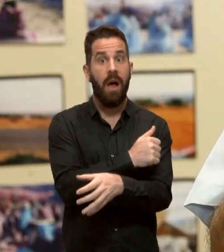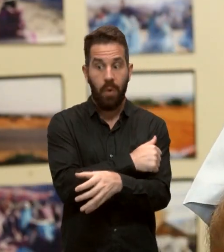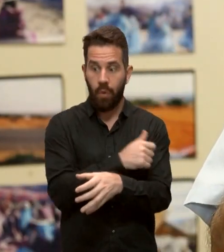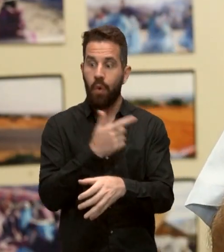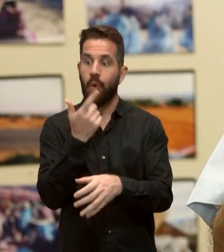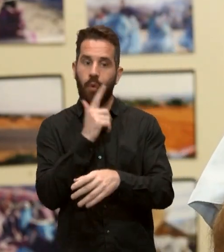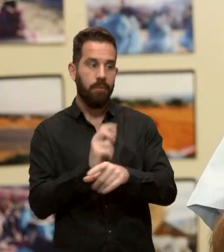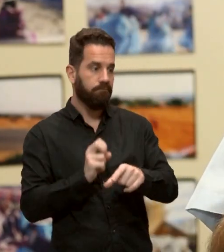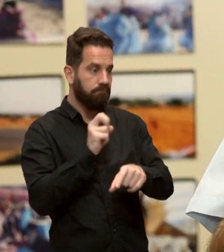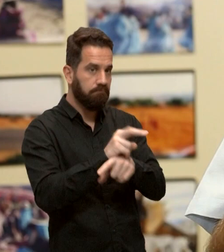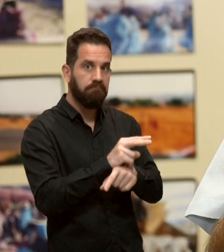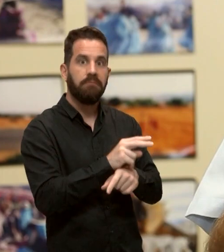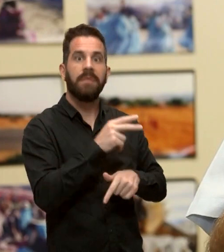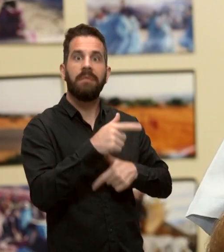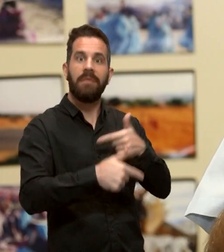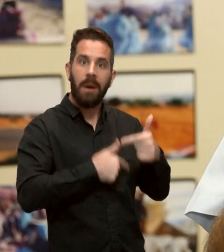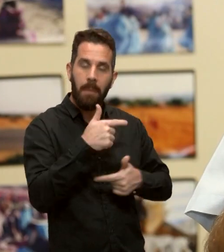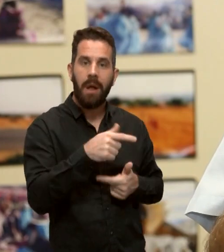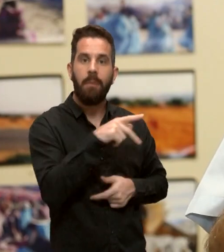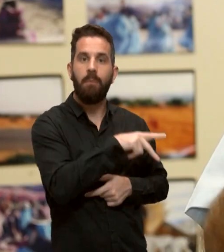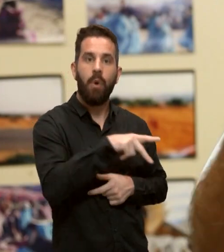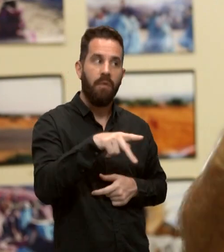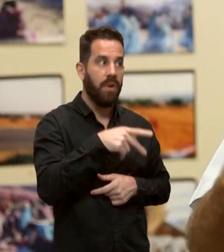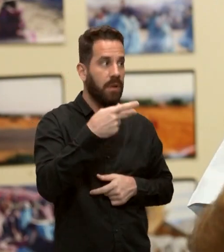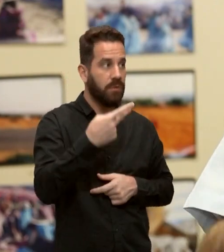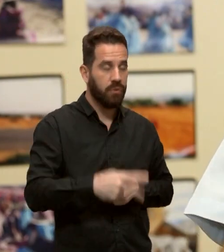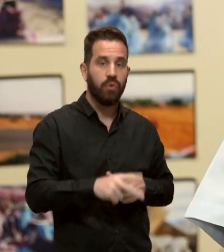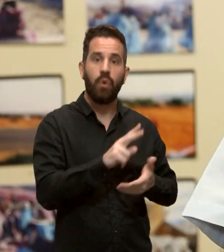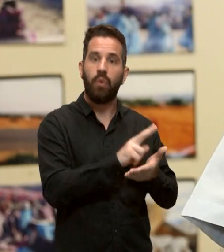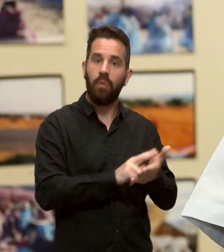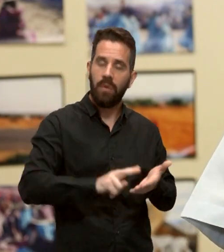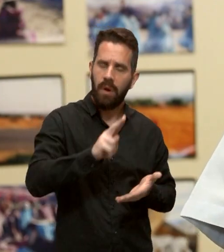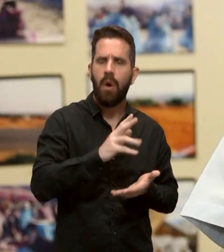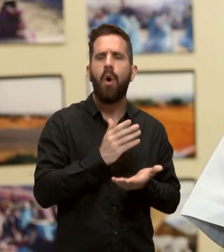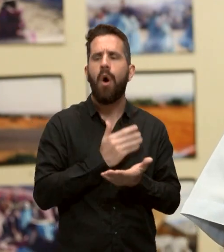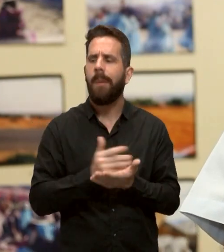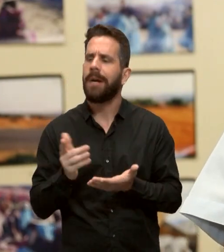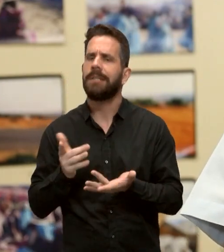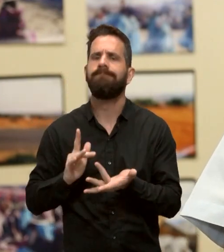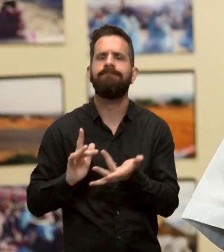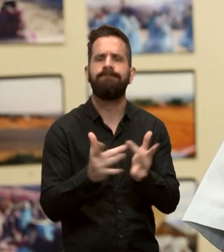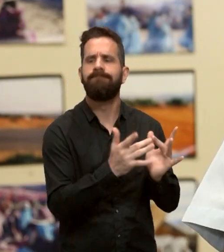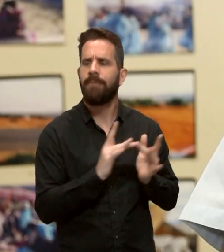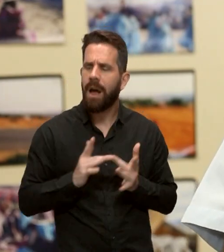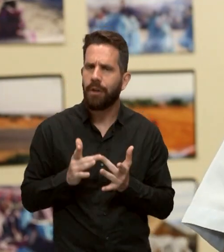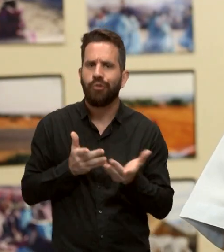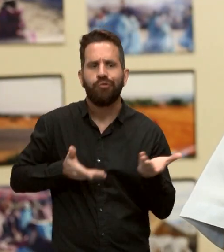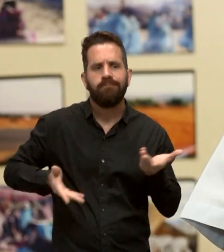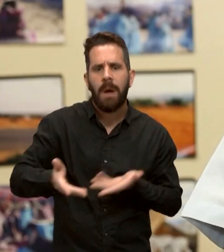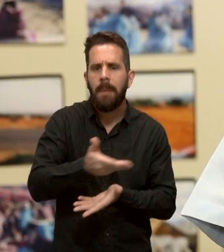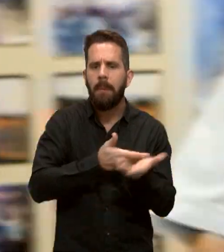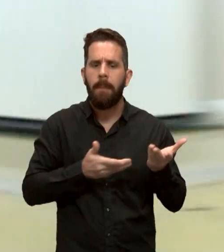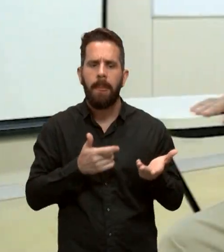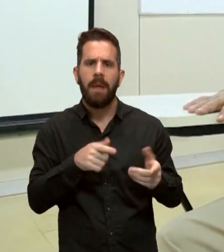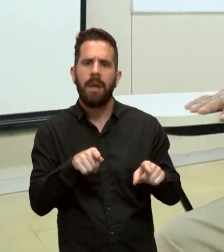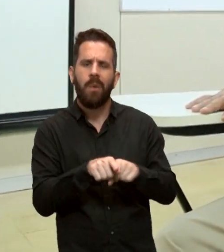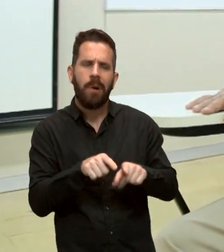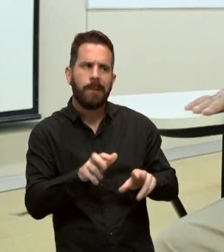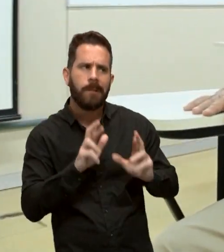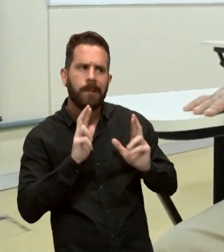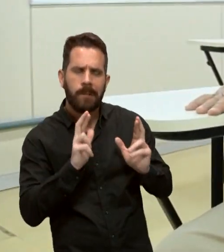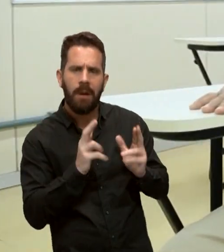e começou, vamos dizer assim, a articular um pessoal assim muito, vamos dizer assim, esperançoso